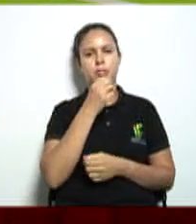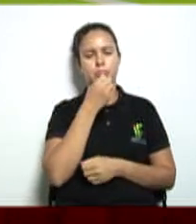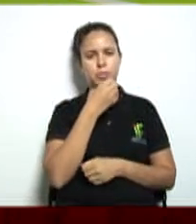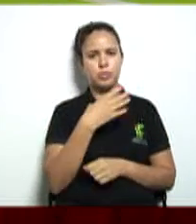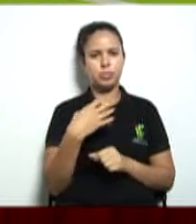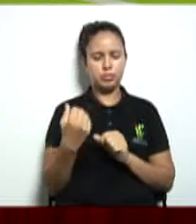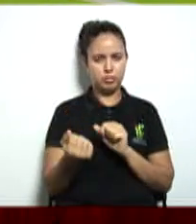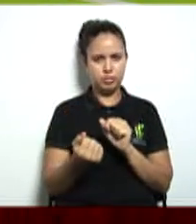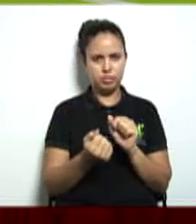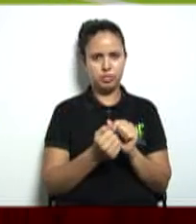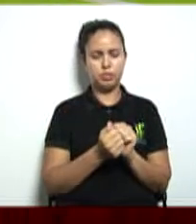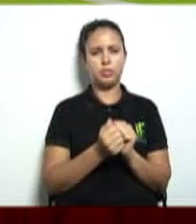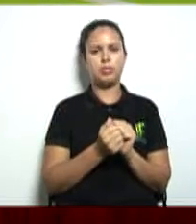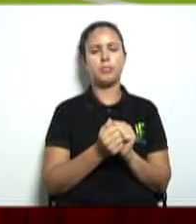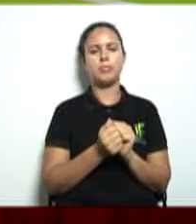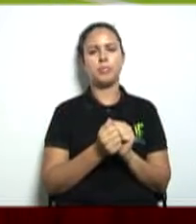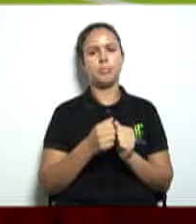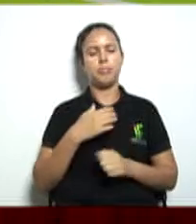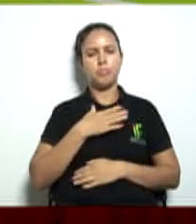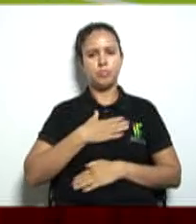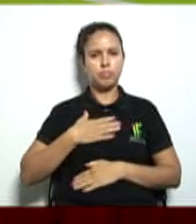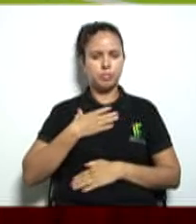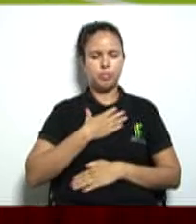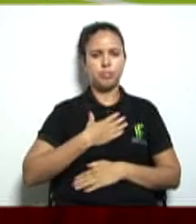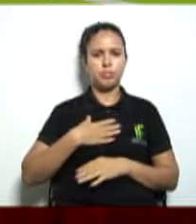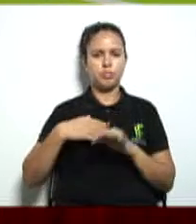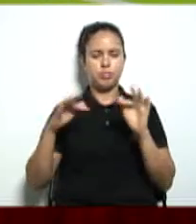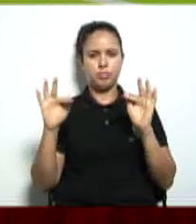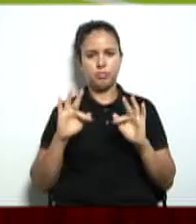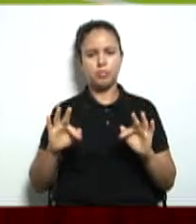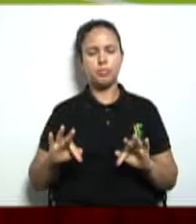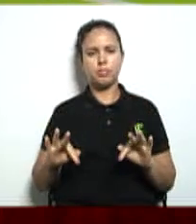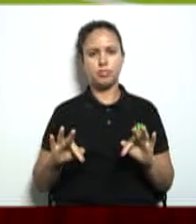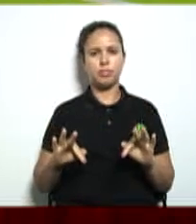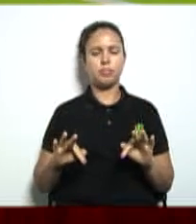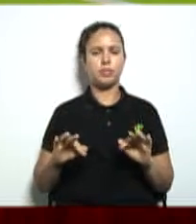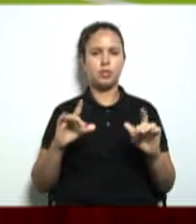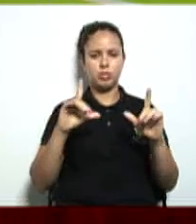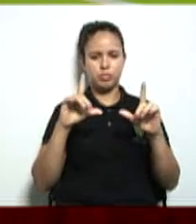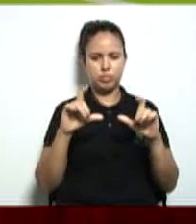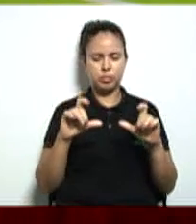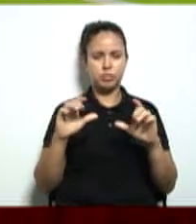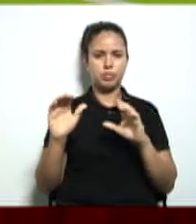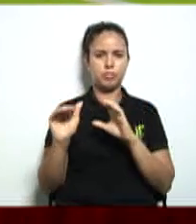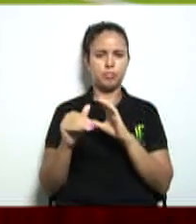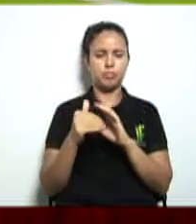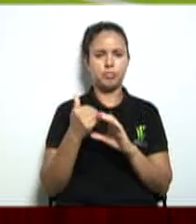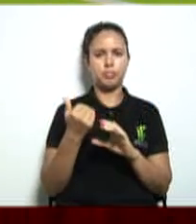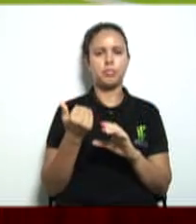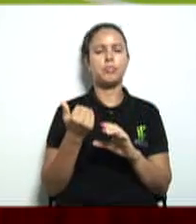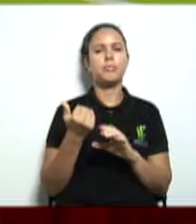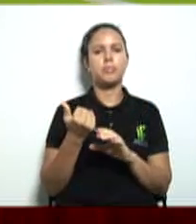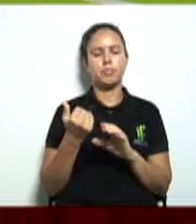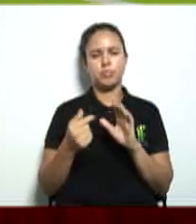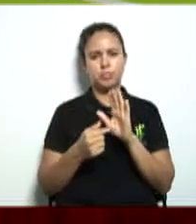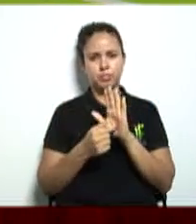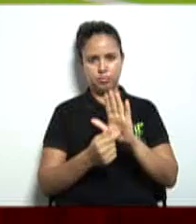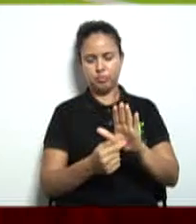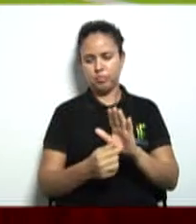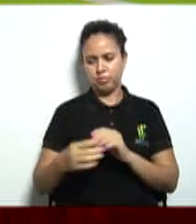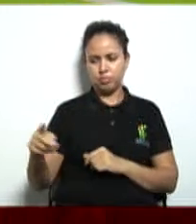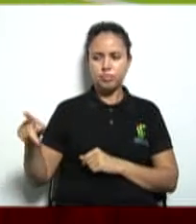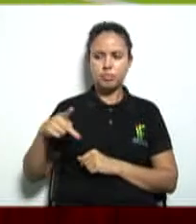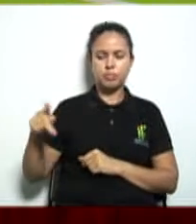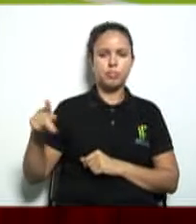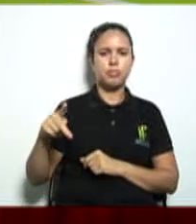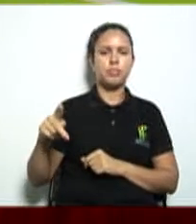aqui com vocês. Essa aula foi muito gratificante. Fiquei muito feliz de receber a foto. Aqui eu mostrei para a professora Marisete. Se